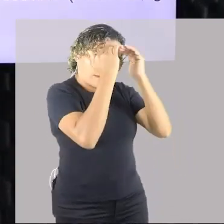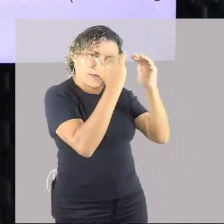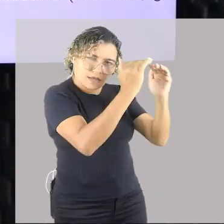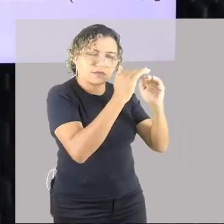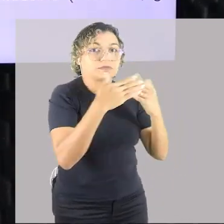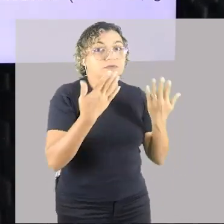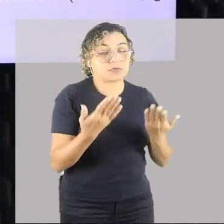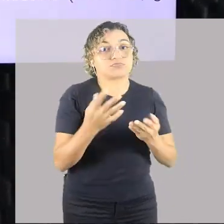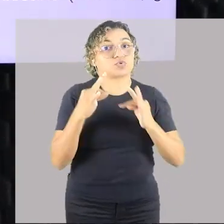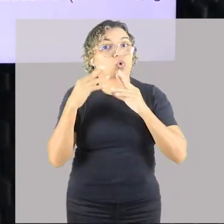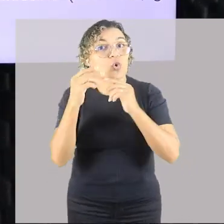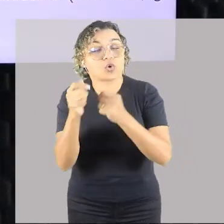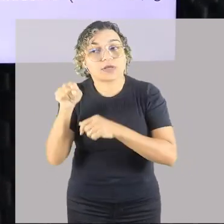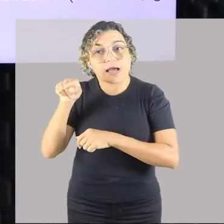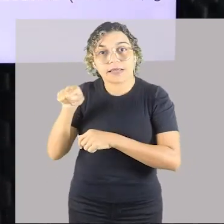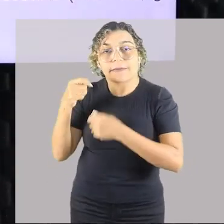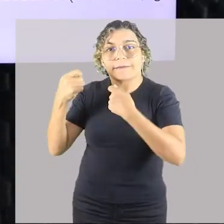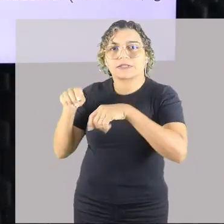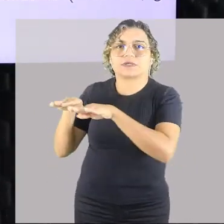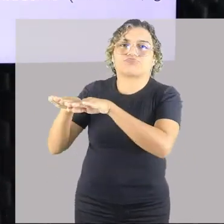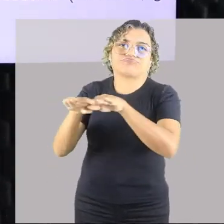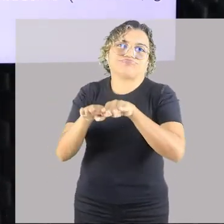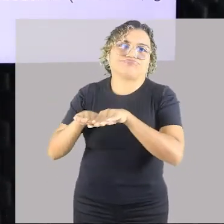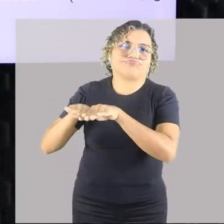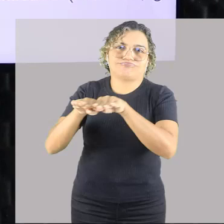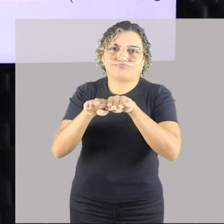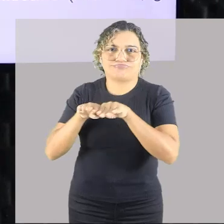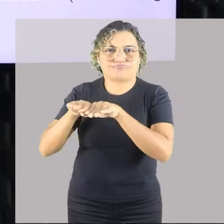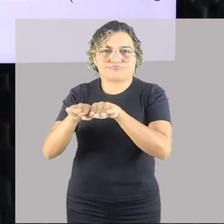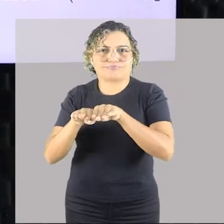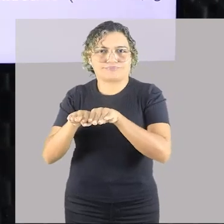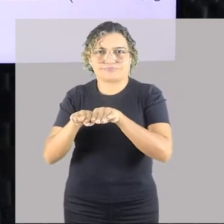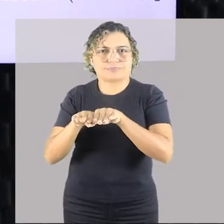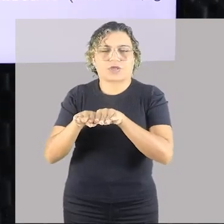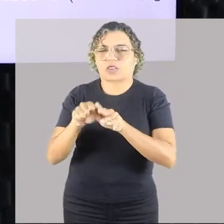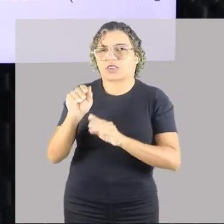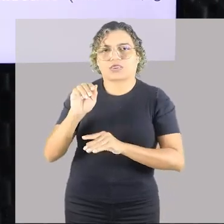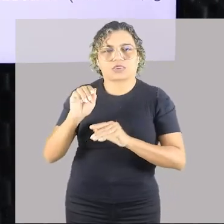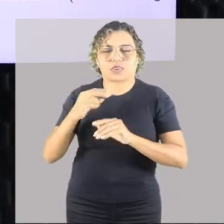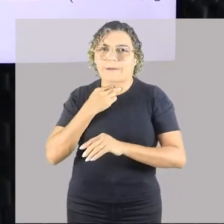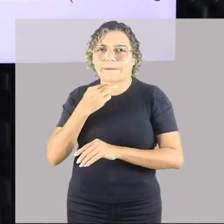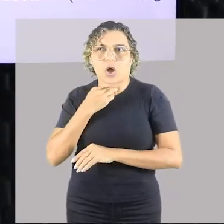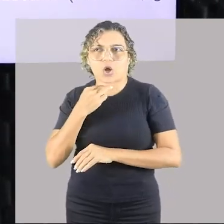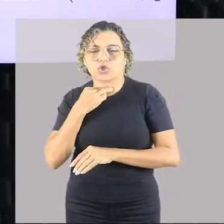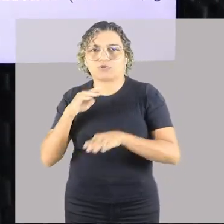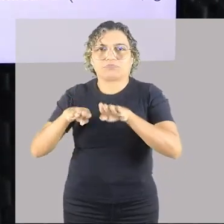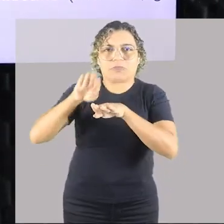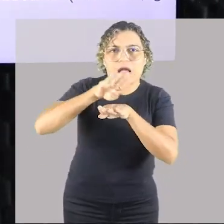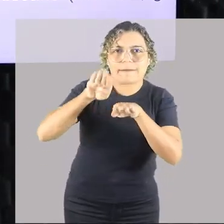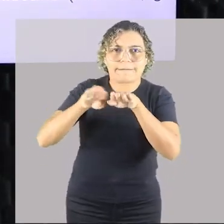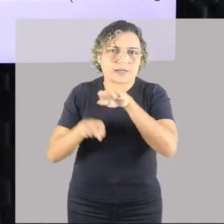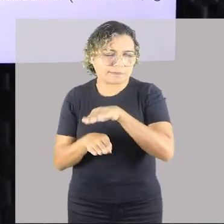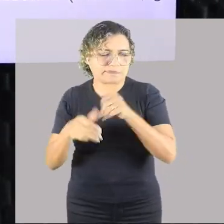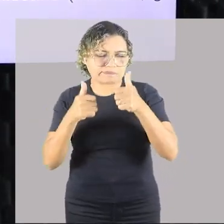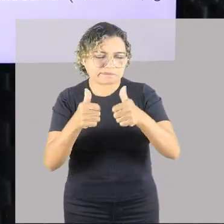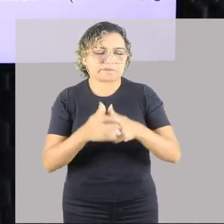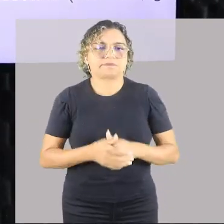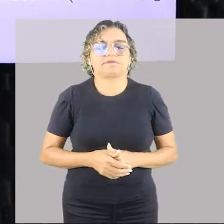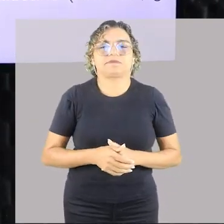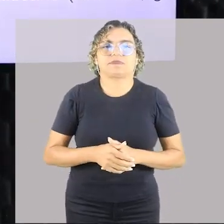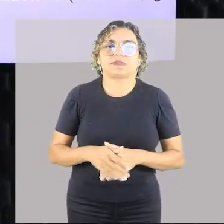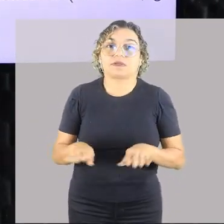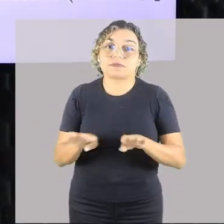dentro de uma mesma comissão, todos eles têm que ser ou equiparados ou sem relação de hierarquia e subordinação entre eles.